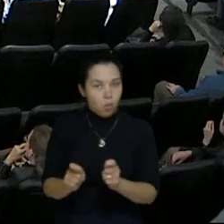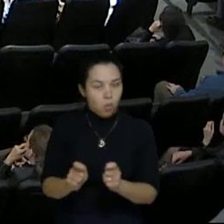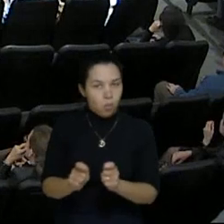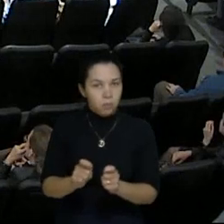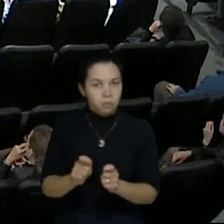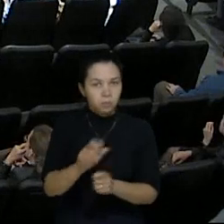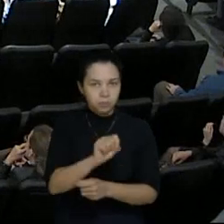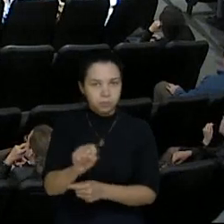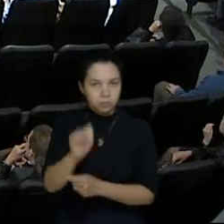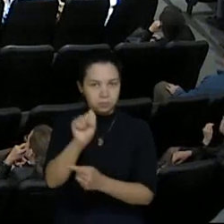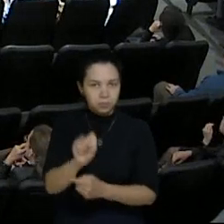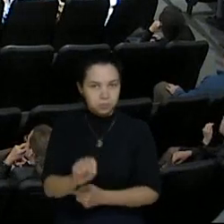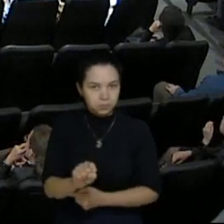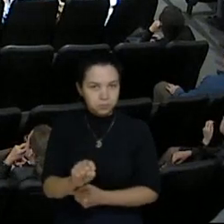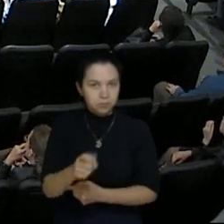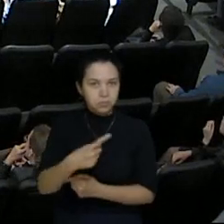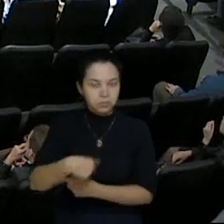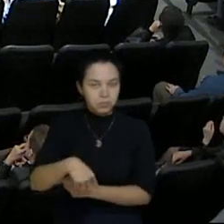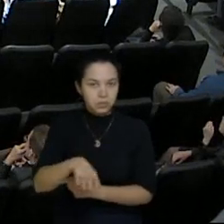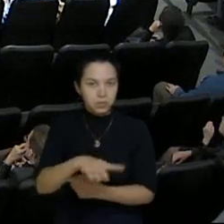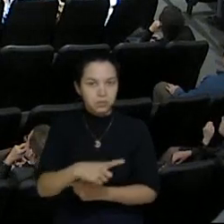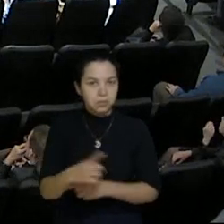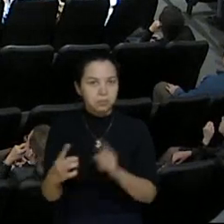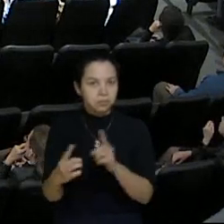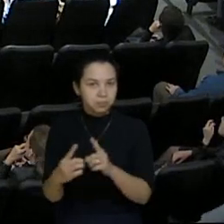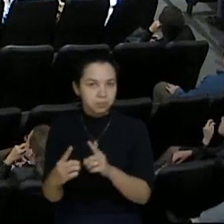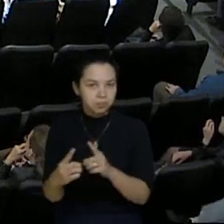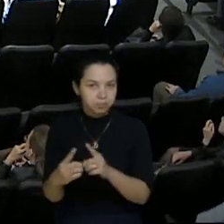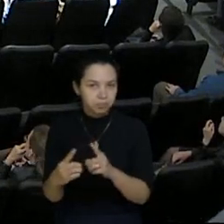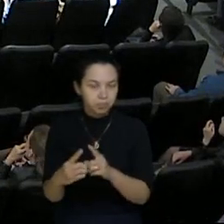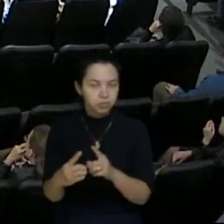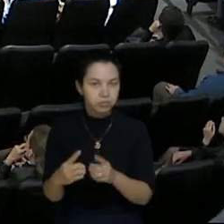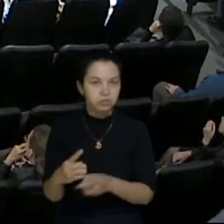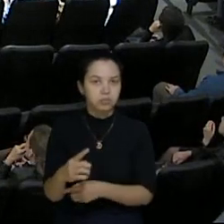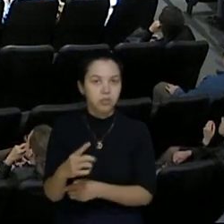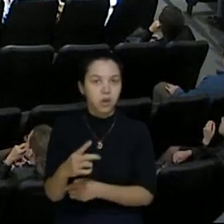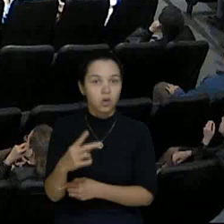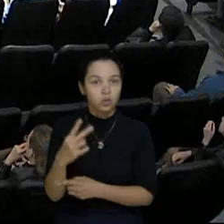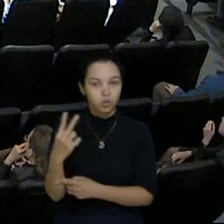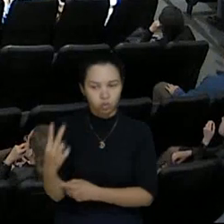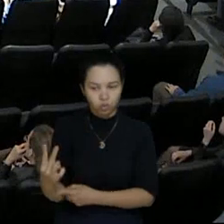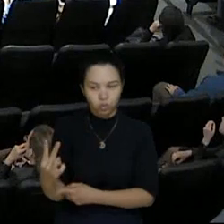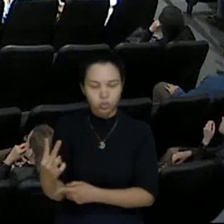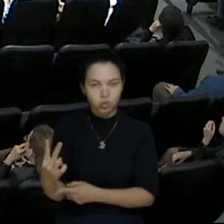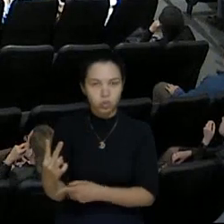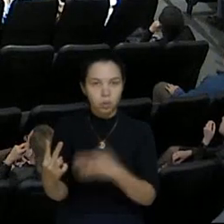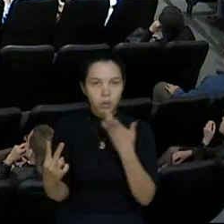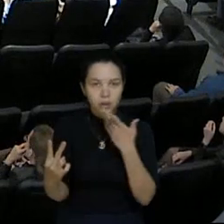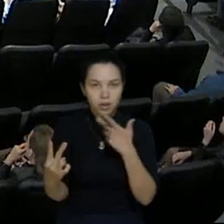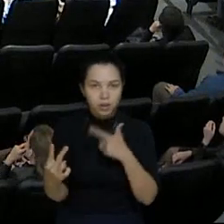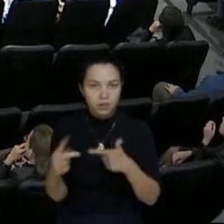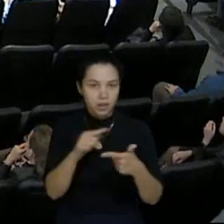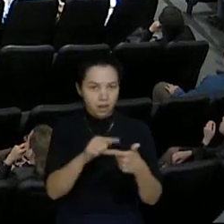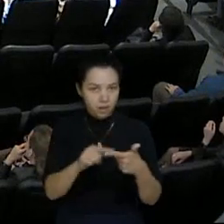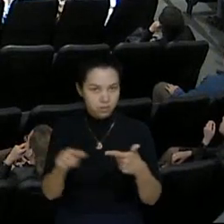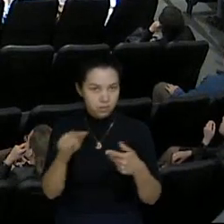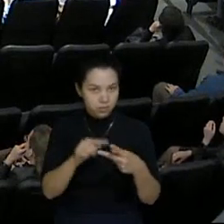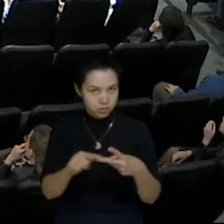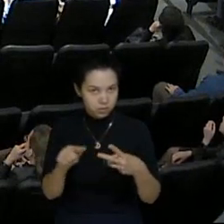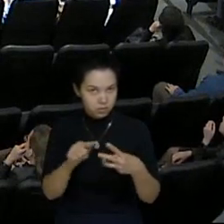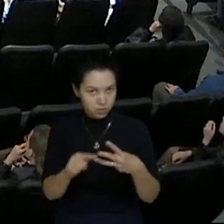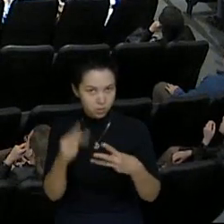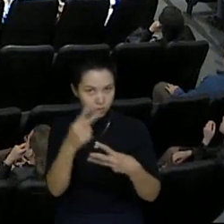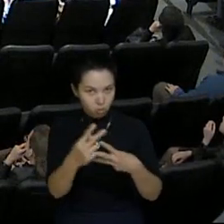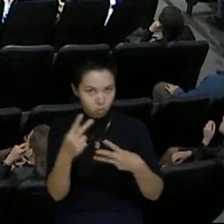SUS nós atendemos a nossa entrada são de duas crianças por semana e a nossa abrangência são os